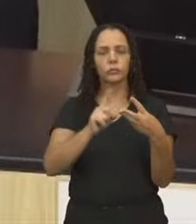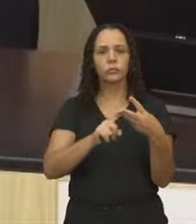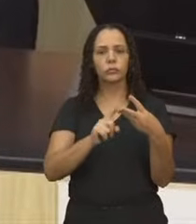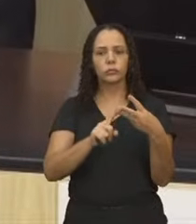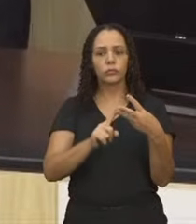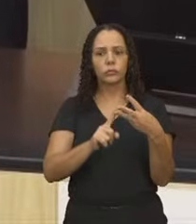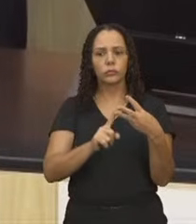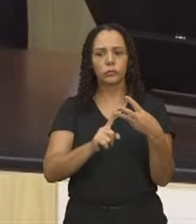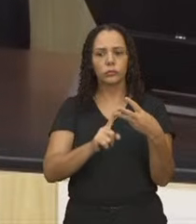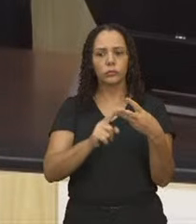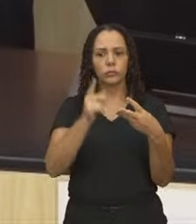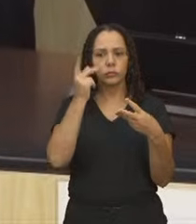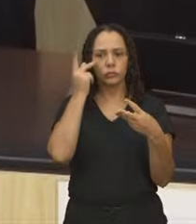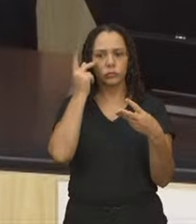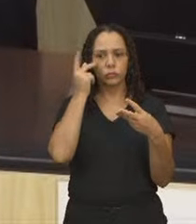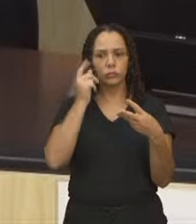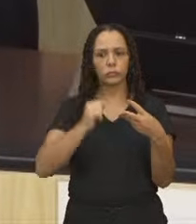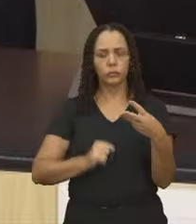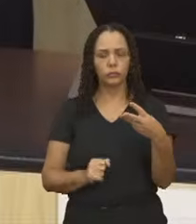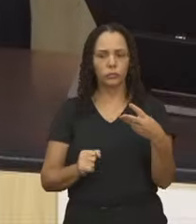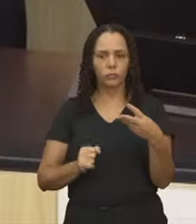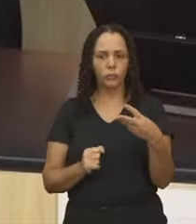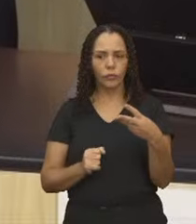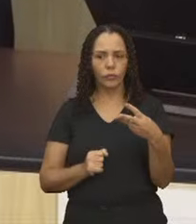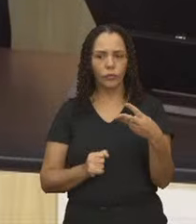Almeida e Paulinho do Esporte.